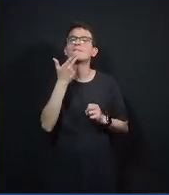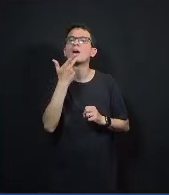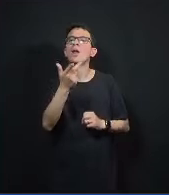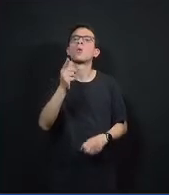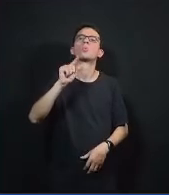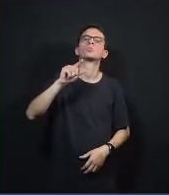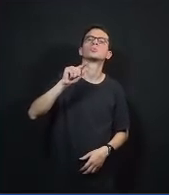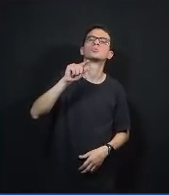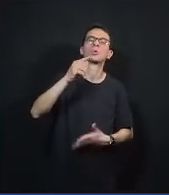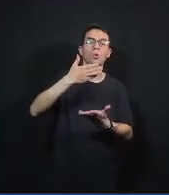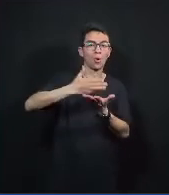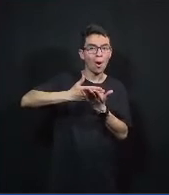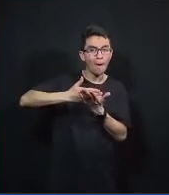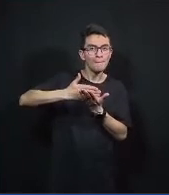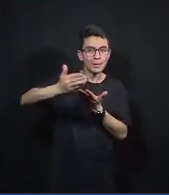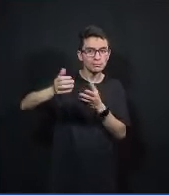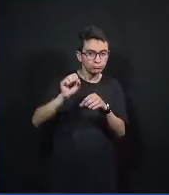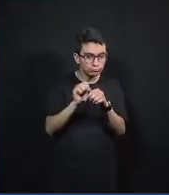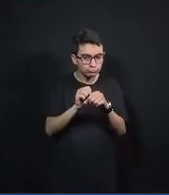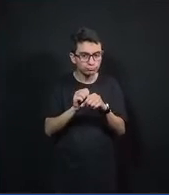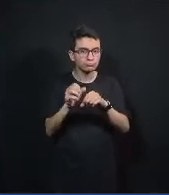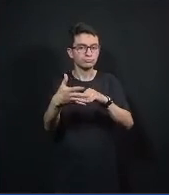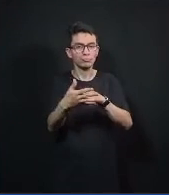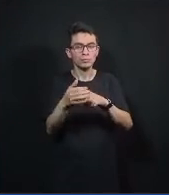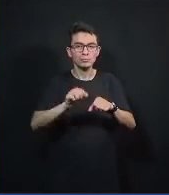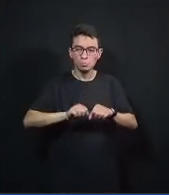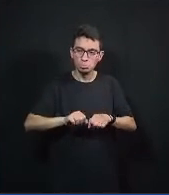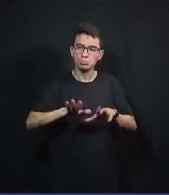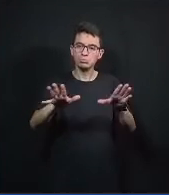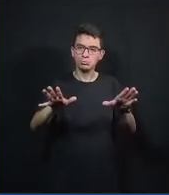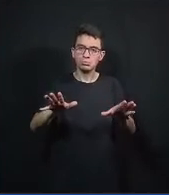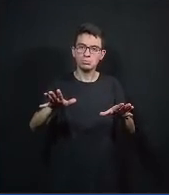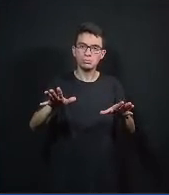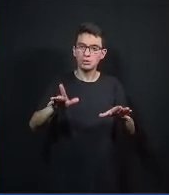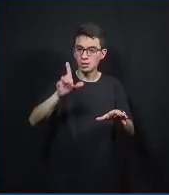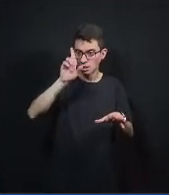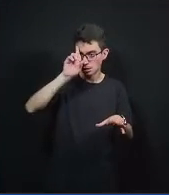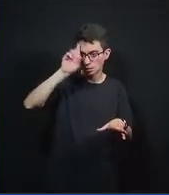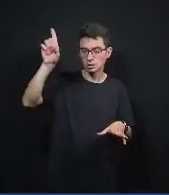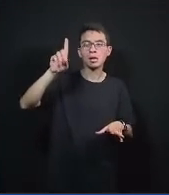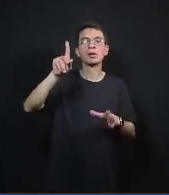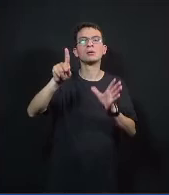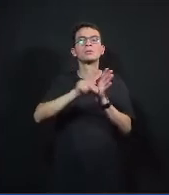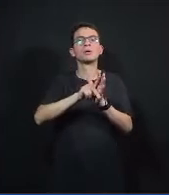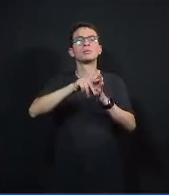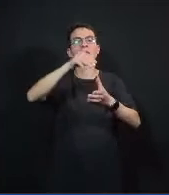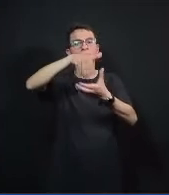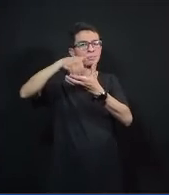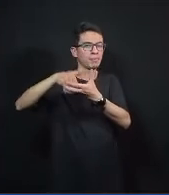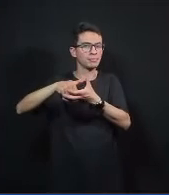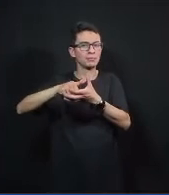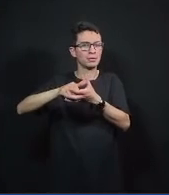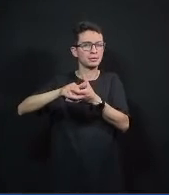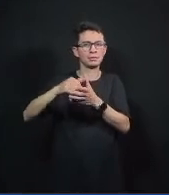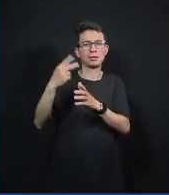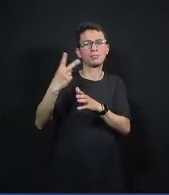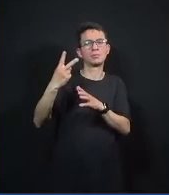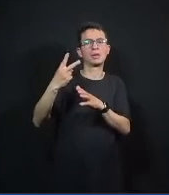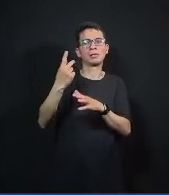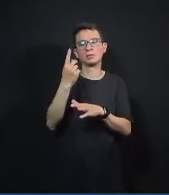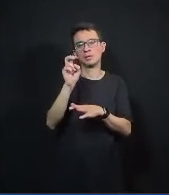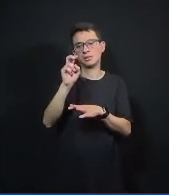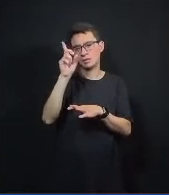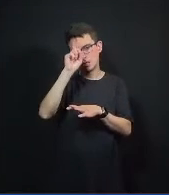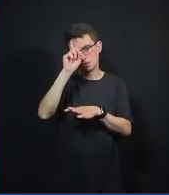da pandemia, antes mesmo da definição acerca da data da eleição, foi o fechamento, na segunda quinzena do mês de março, dos nossos